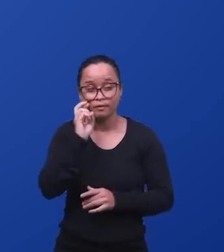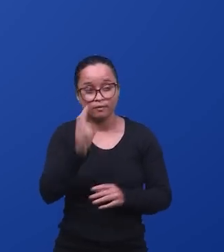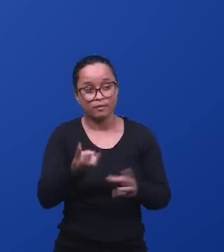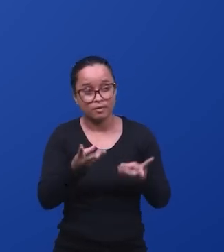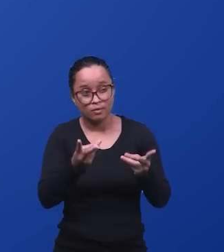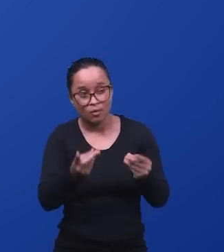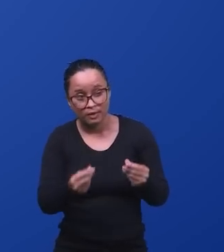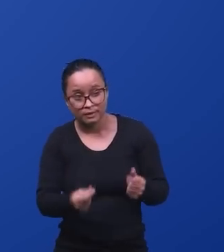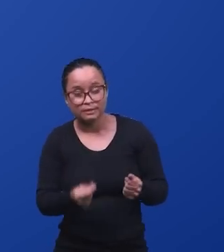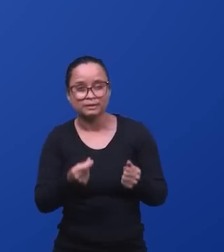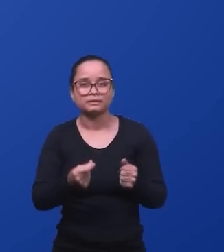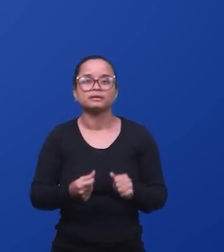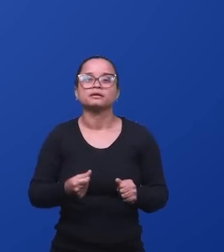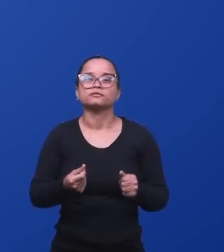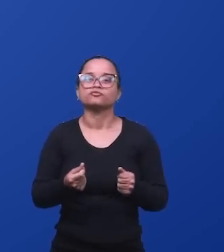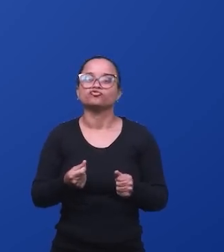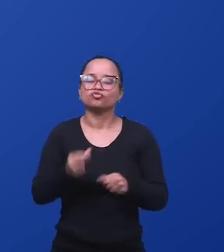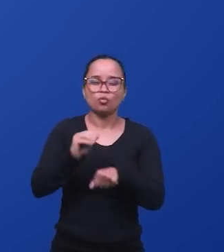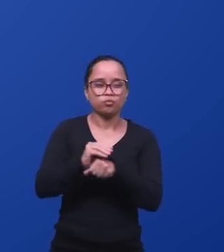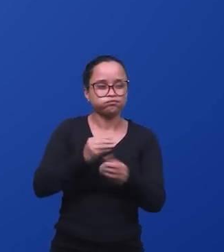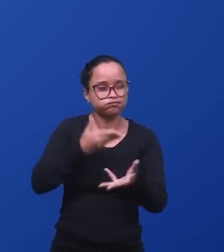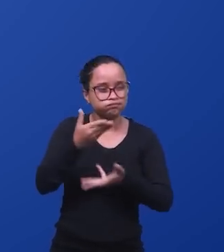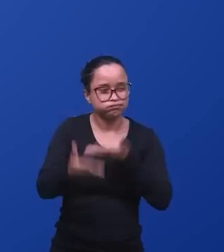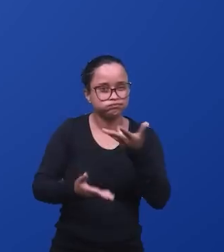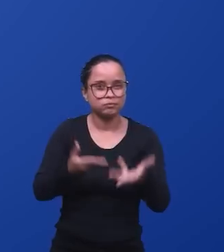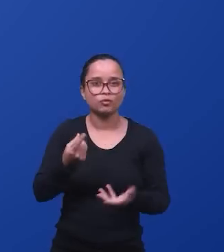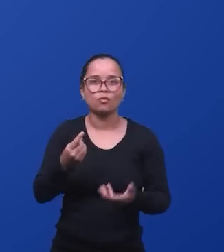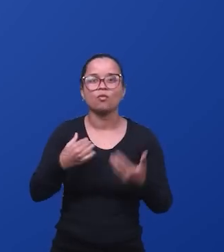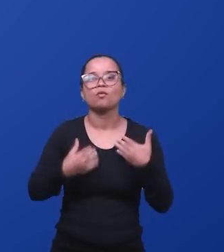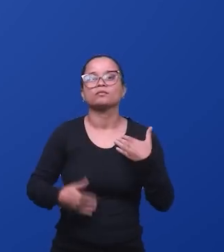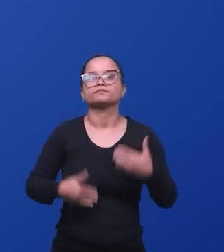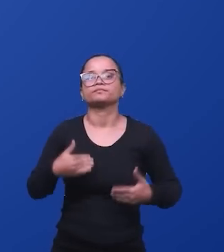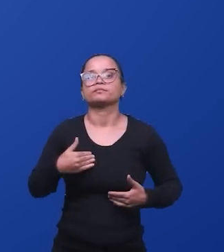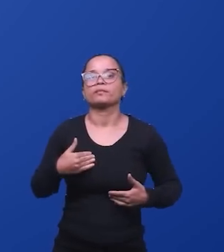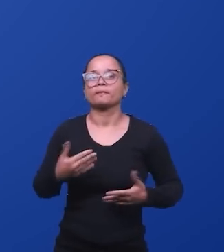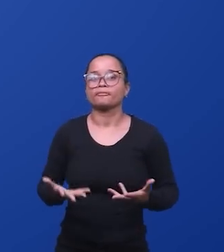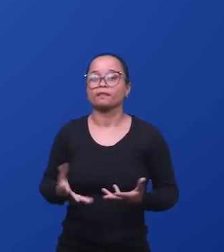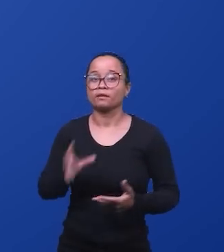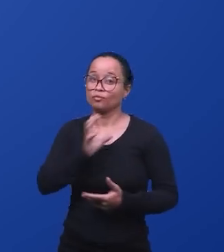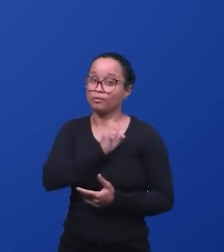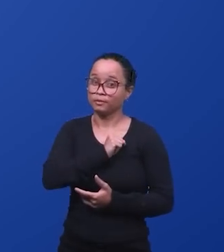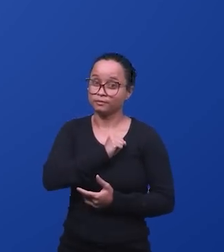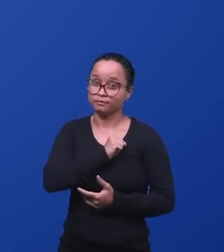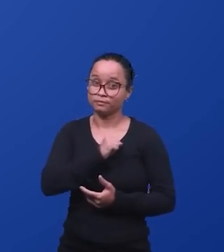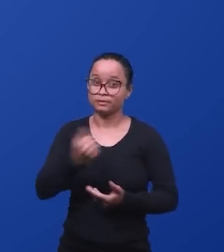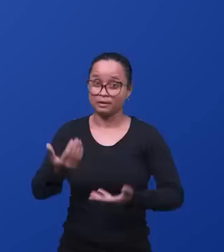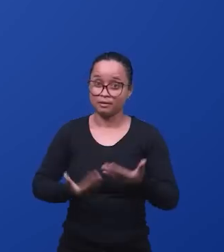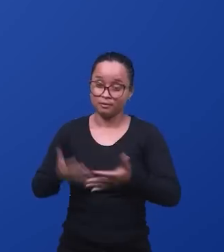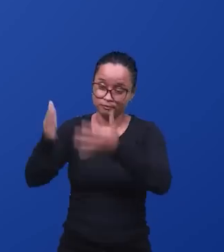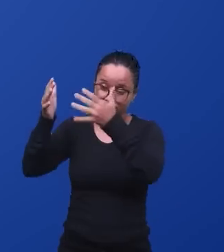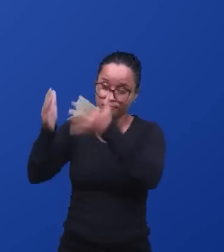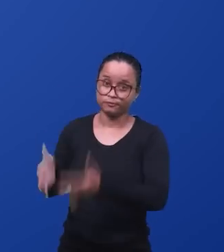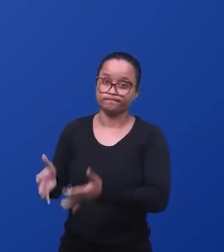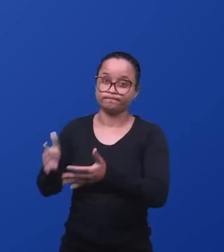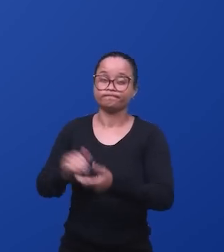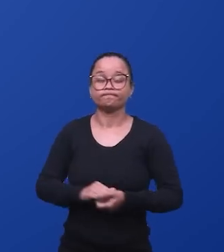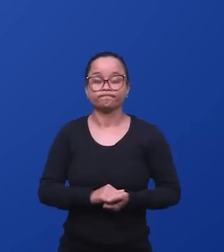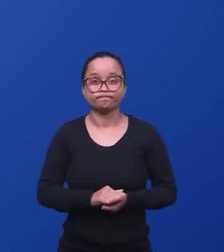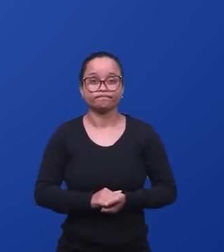qualidades integradas em um só corpo, que é a sua amada, a igreja